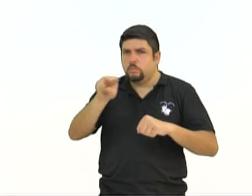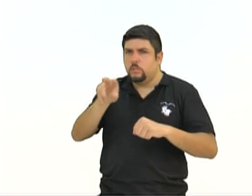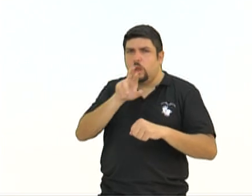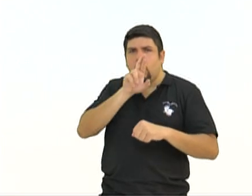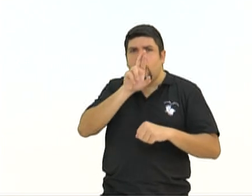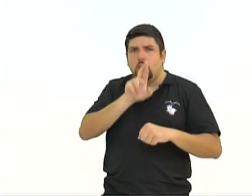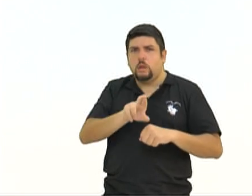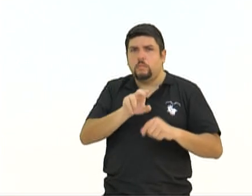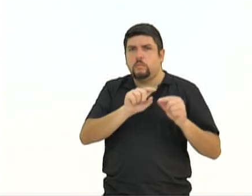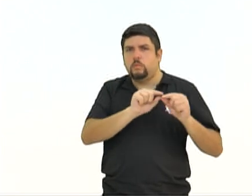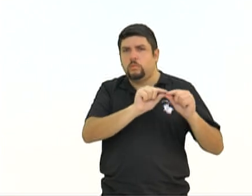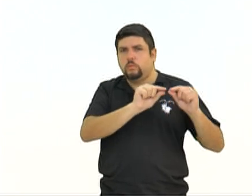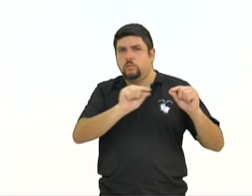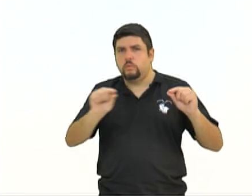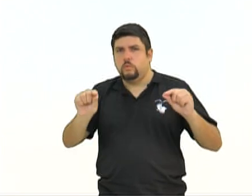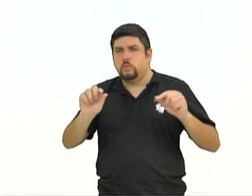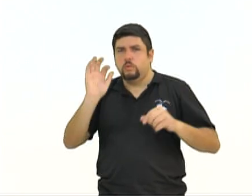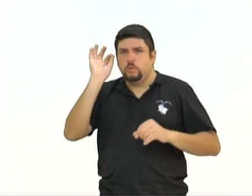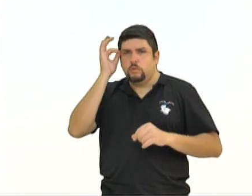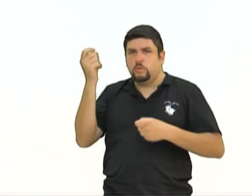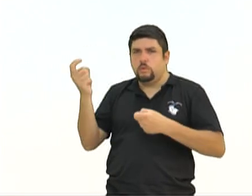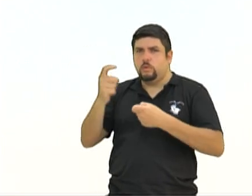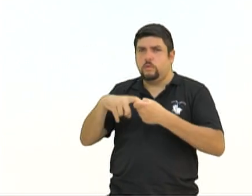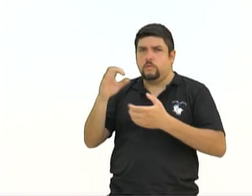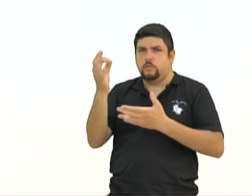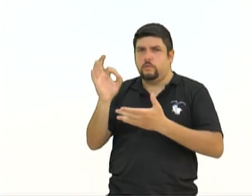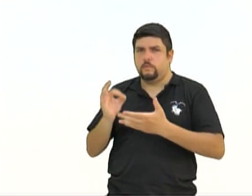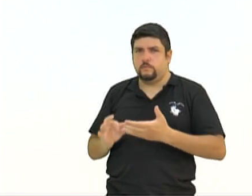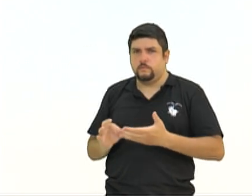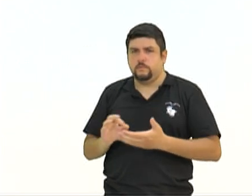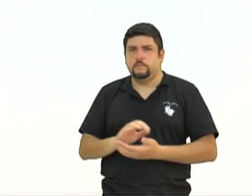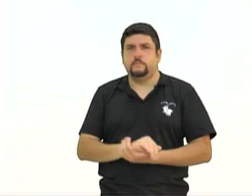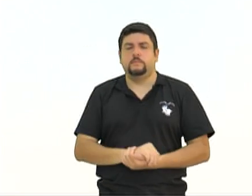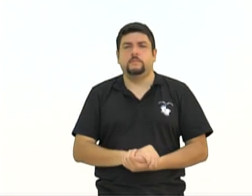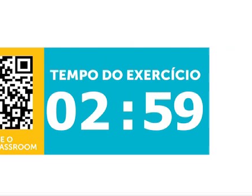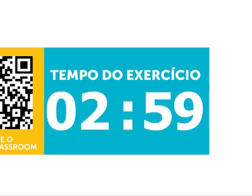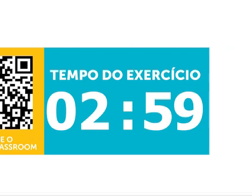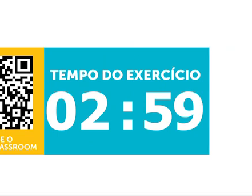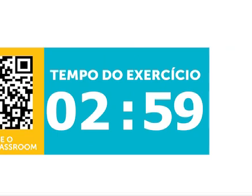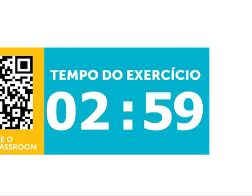forma afirmativa as três, e já volto para a gente poder fazer a correção. Vamos lá.